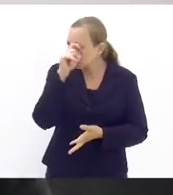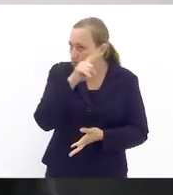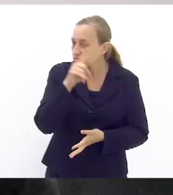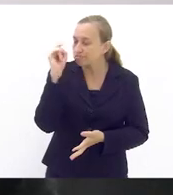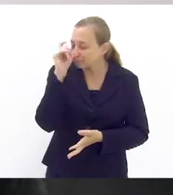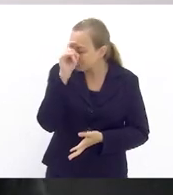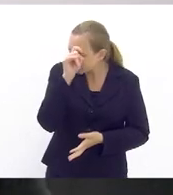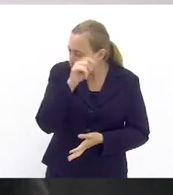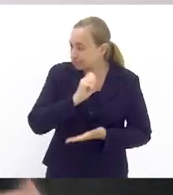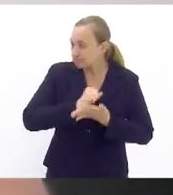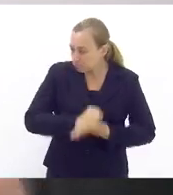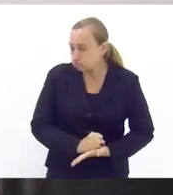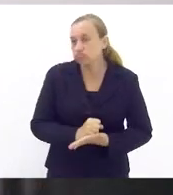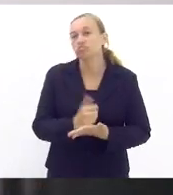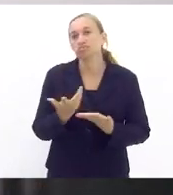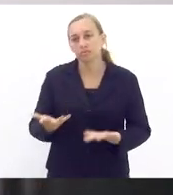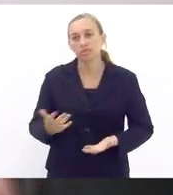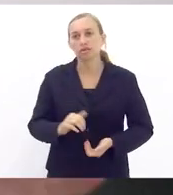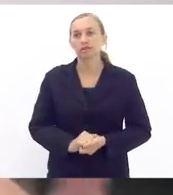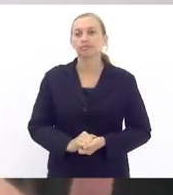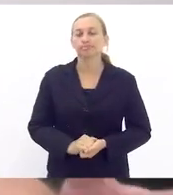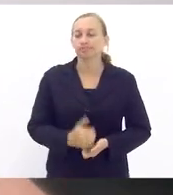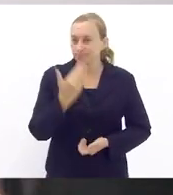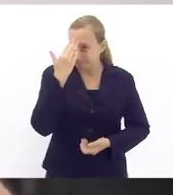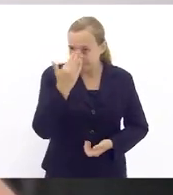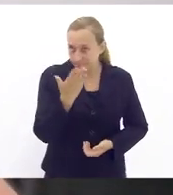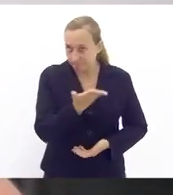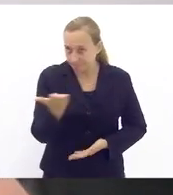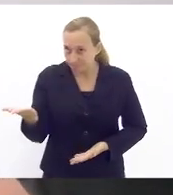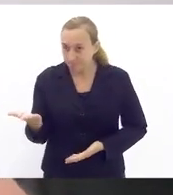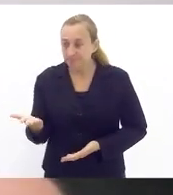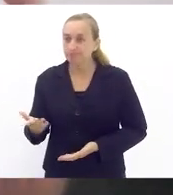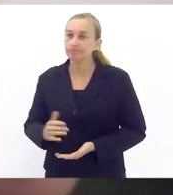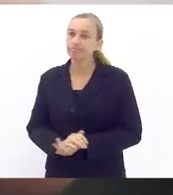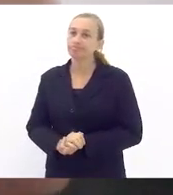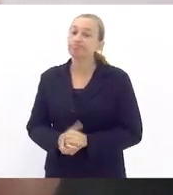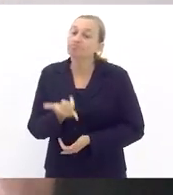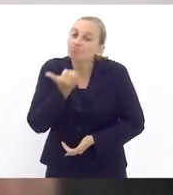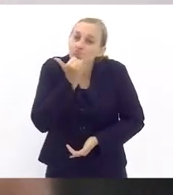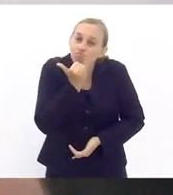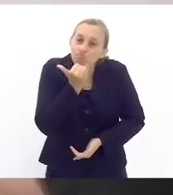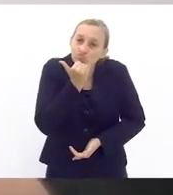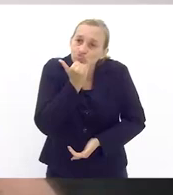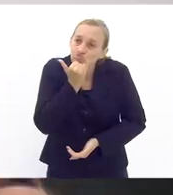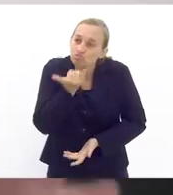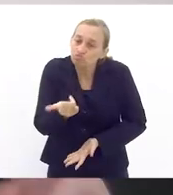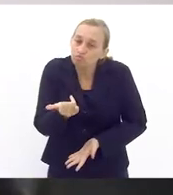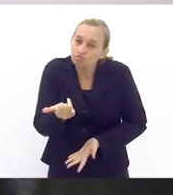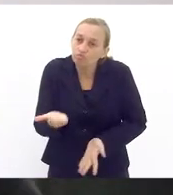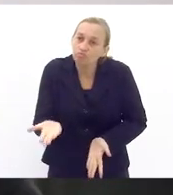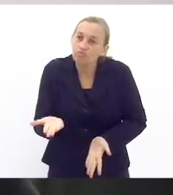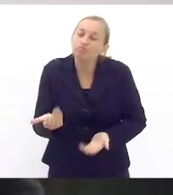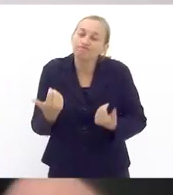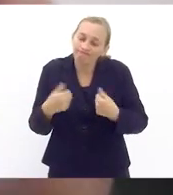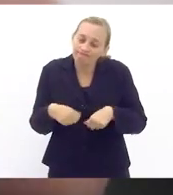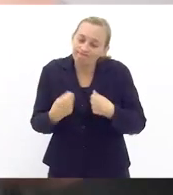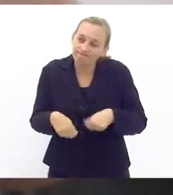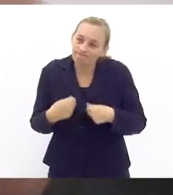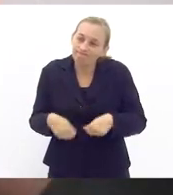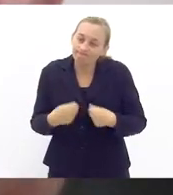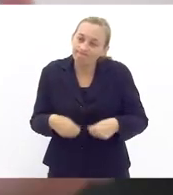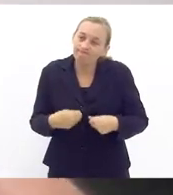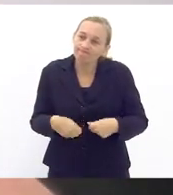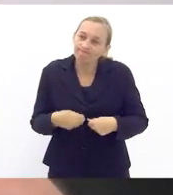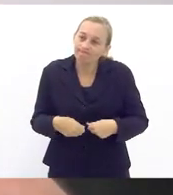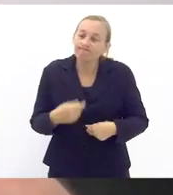está sendo um fardo muito grande agradecer todo mundo a presença Desculpa aqui mas é realmente uma necessidade de